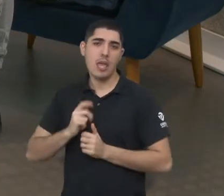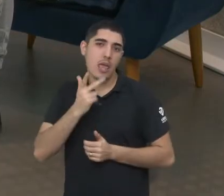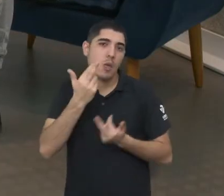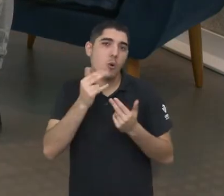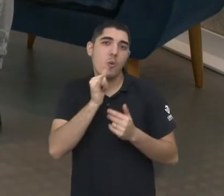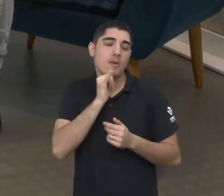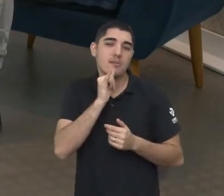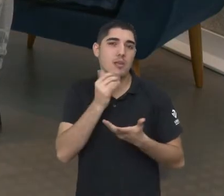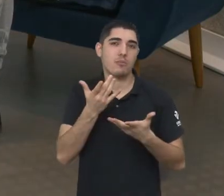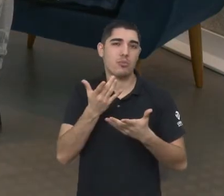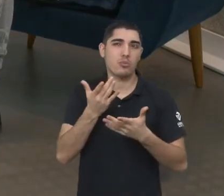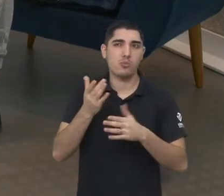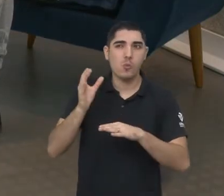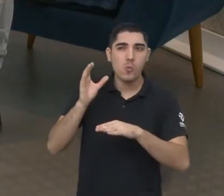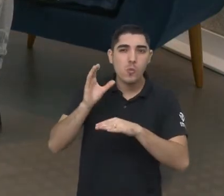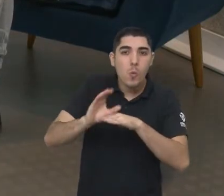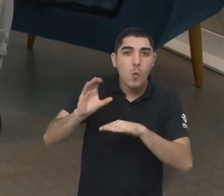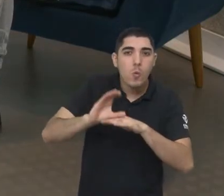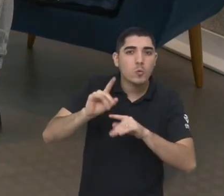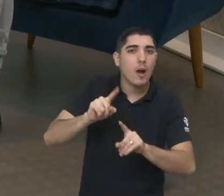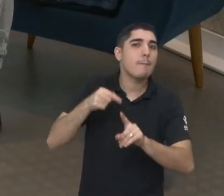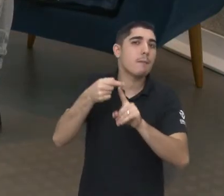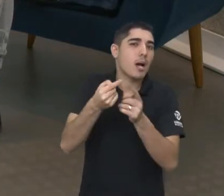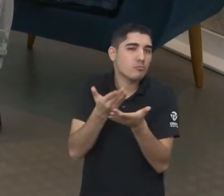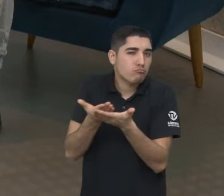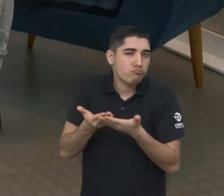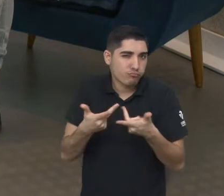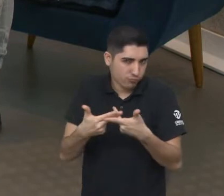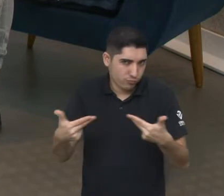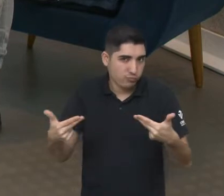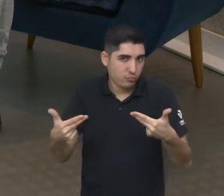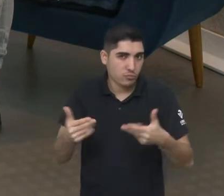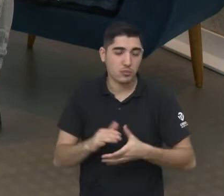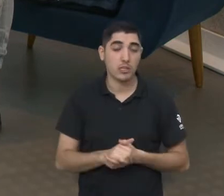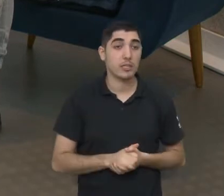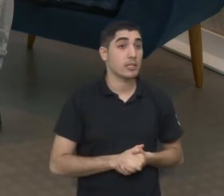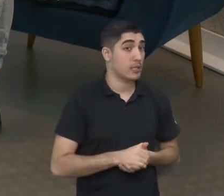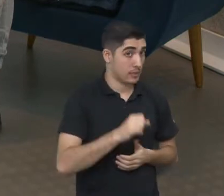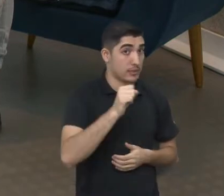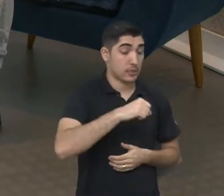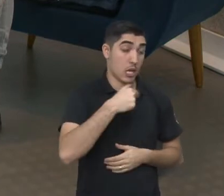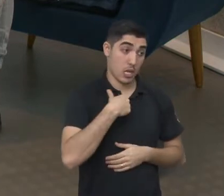uma patologia. É isso ou não? Sim, exatamente.